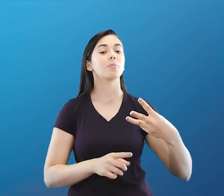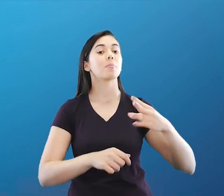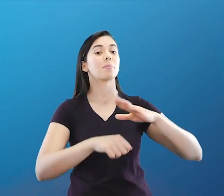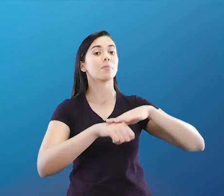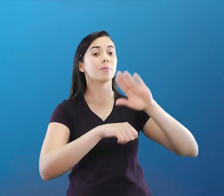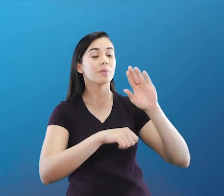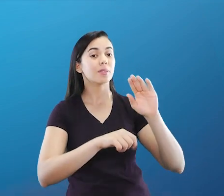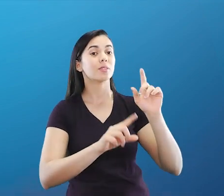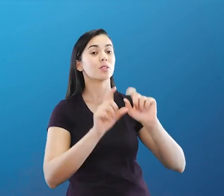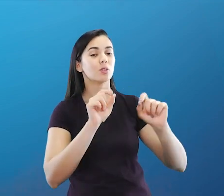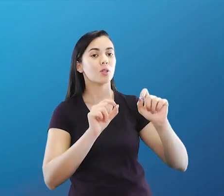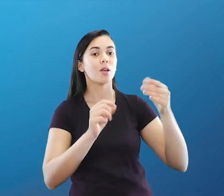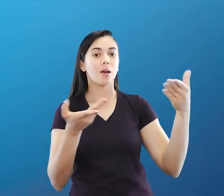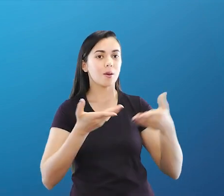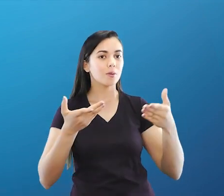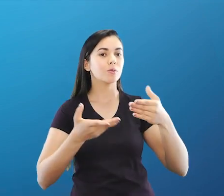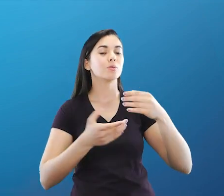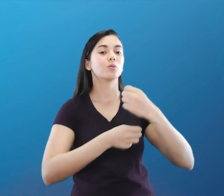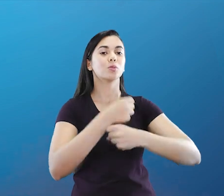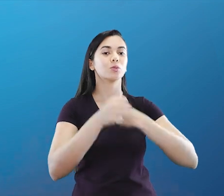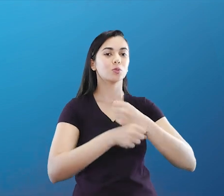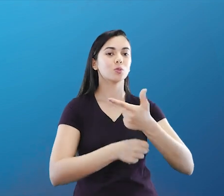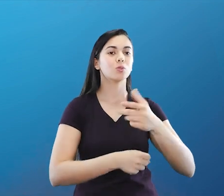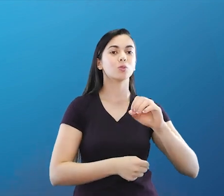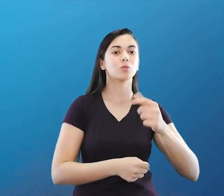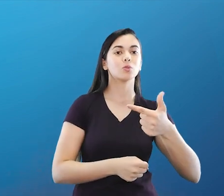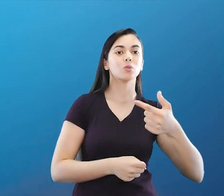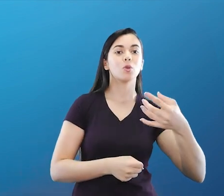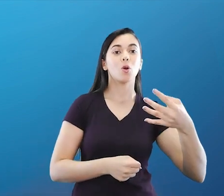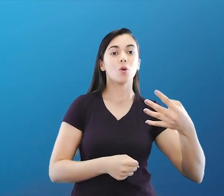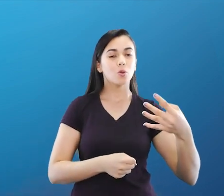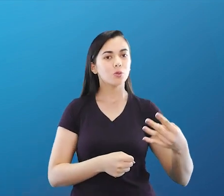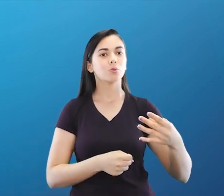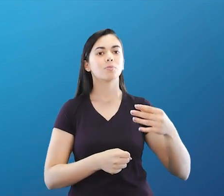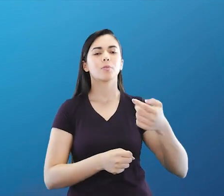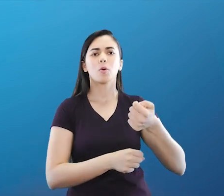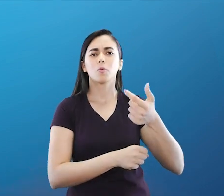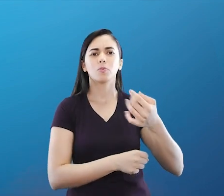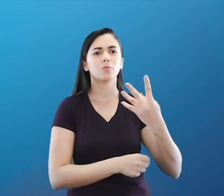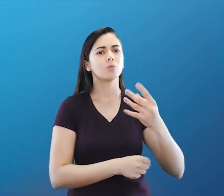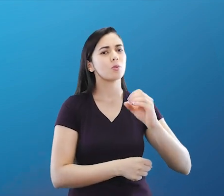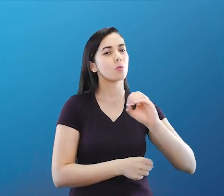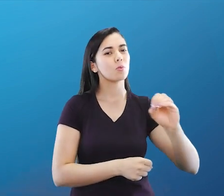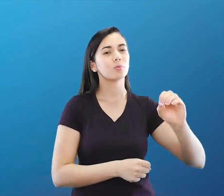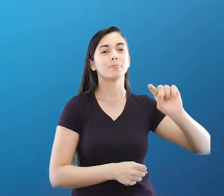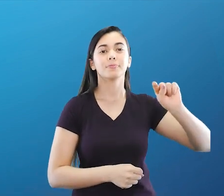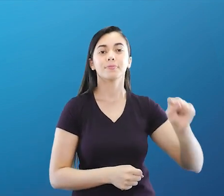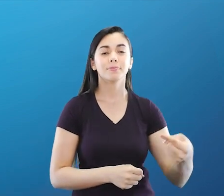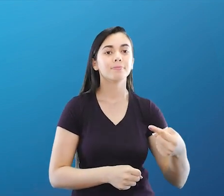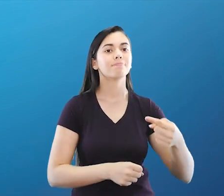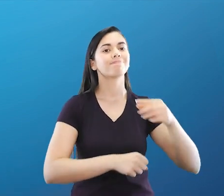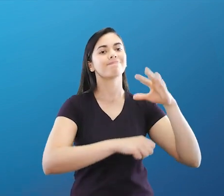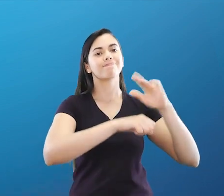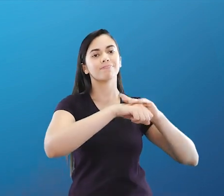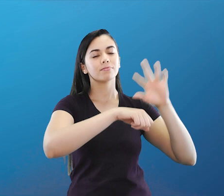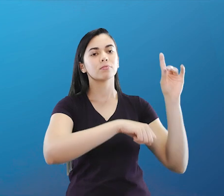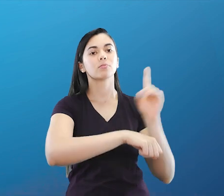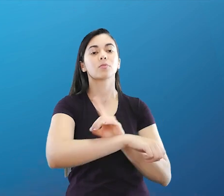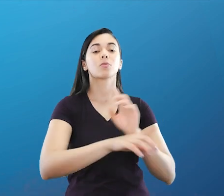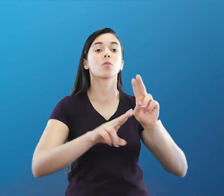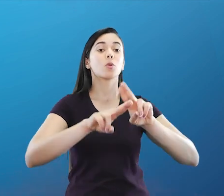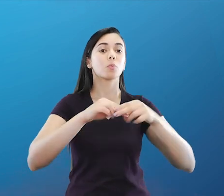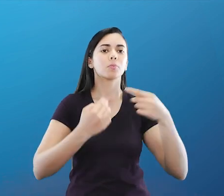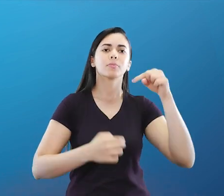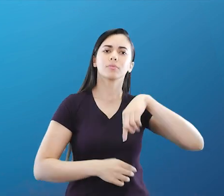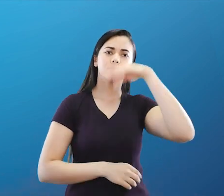com quase 400 mil casos. Por isso, nós dizemos que estamos vivendo uma epidemia